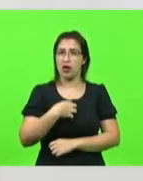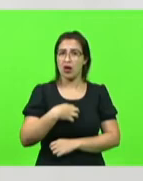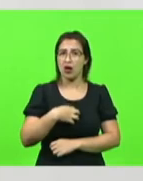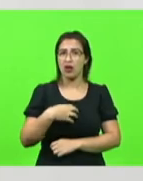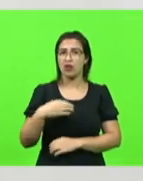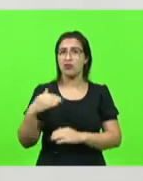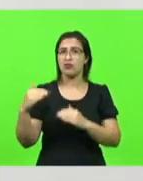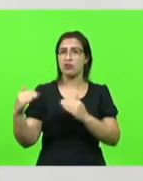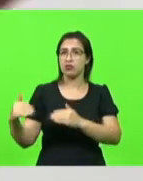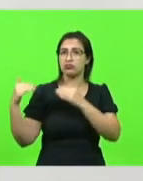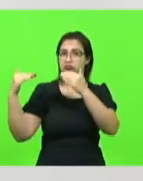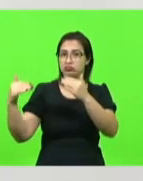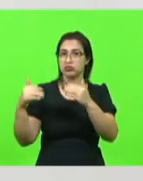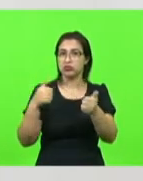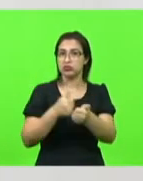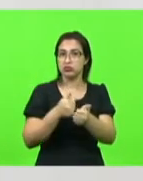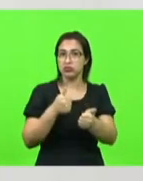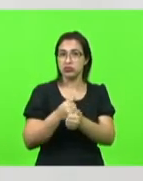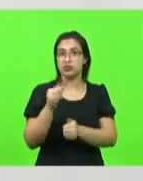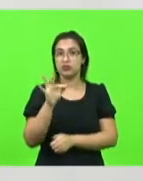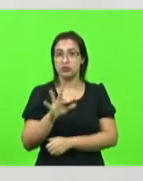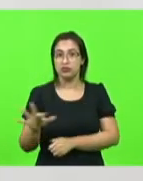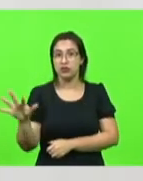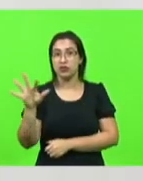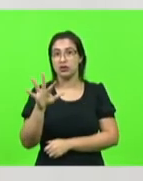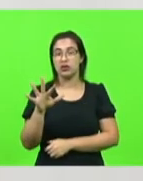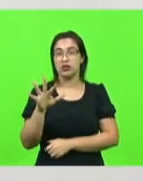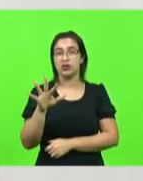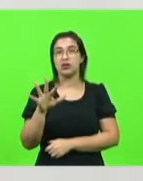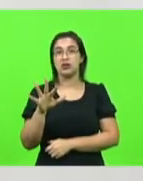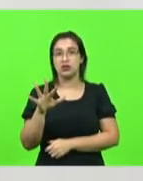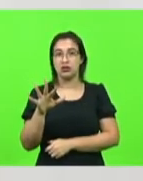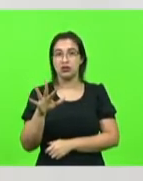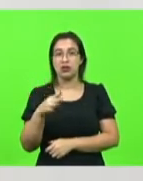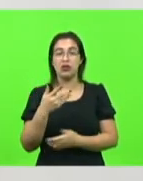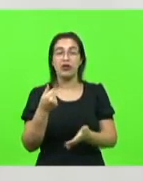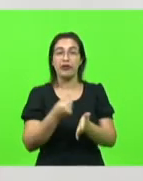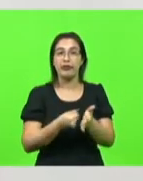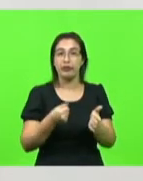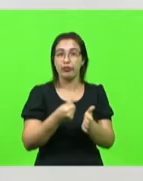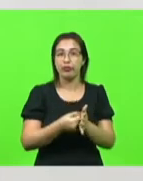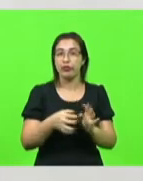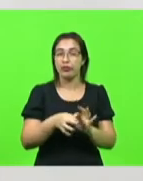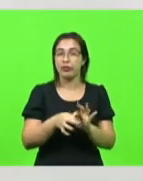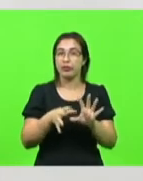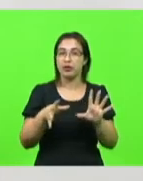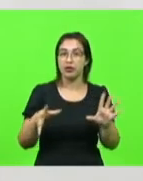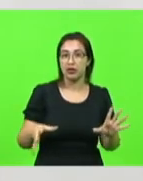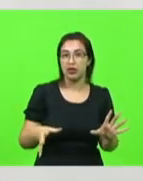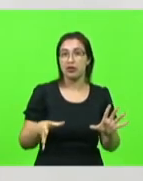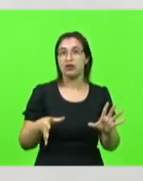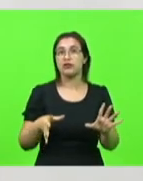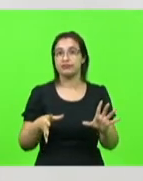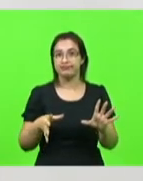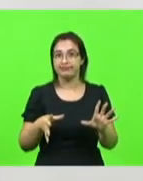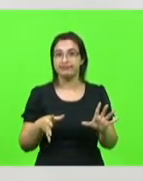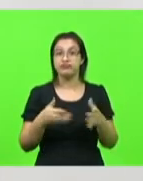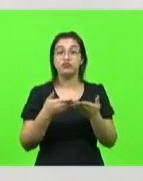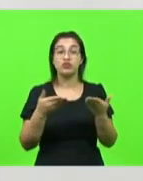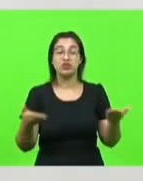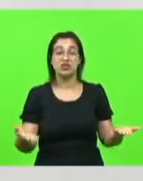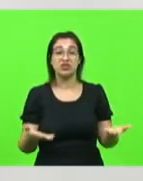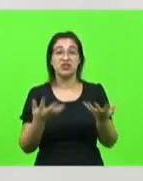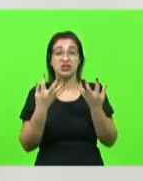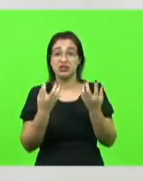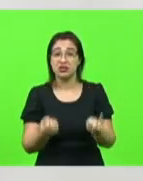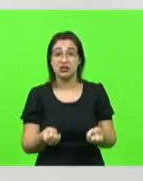vai lá, se manifesta e eles prendem. E lutam por liberdade, pois os senhores estão se submetendo ao mesmo jugo.